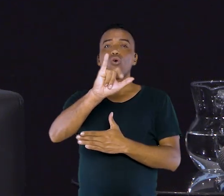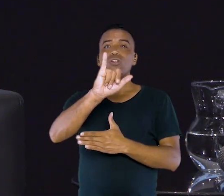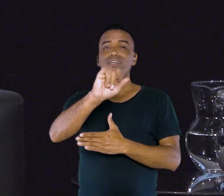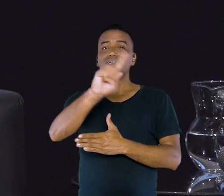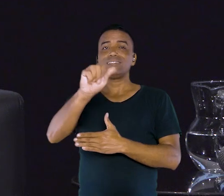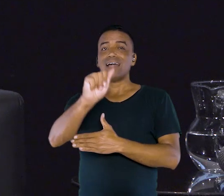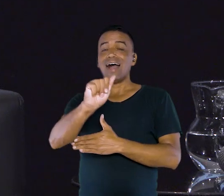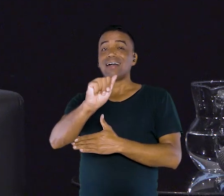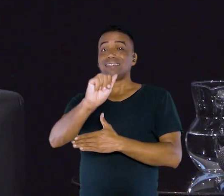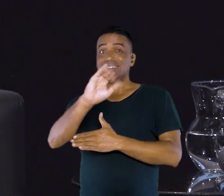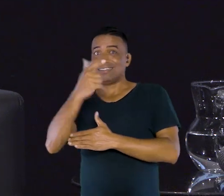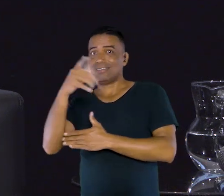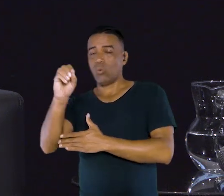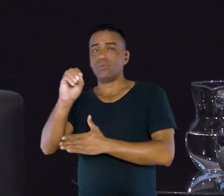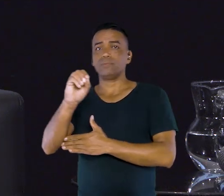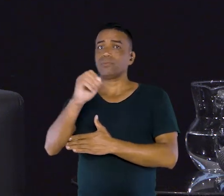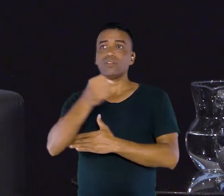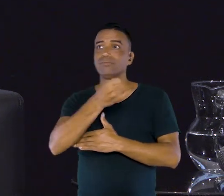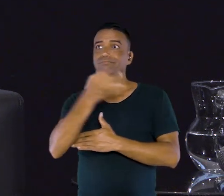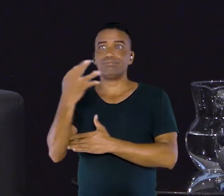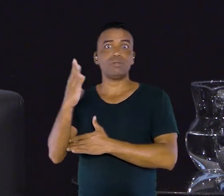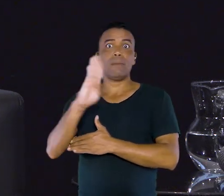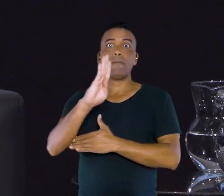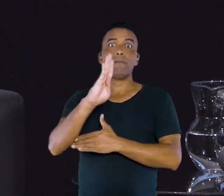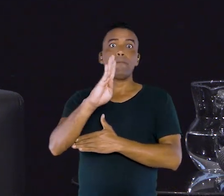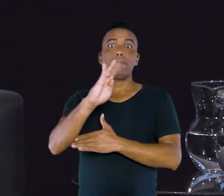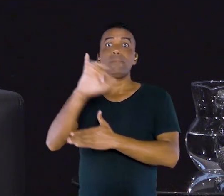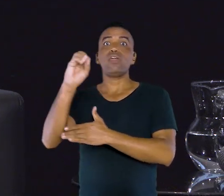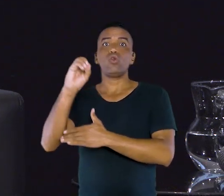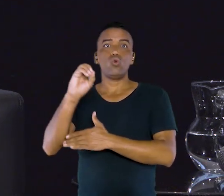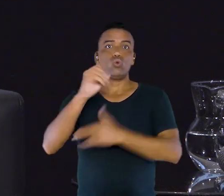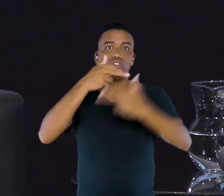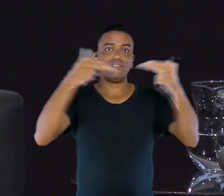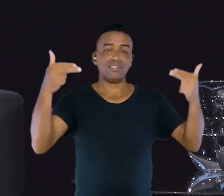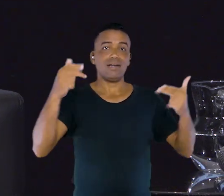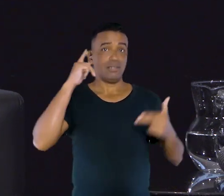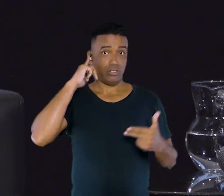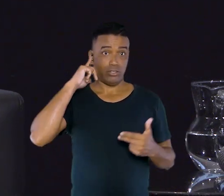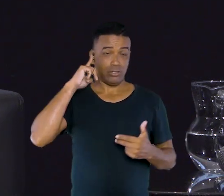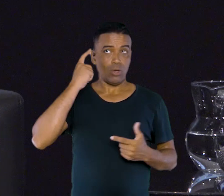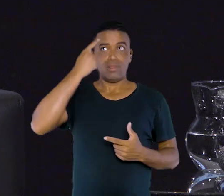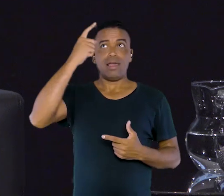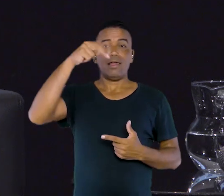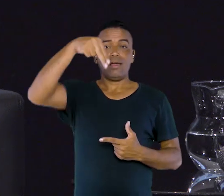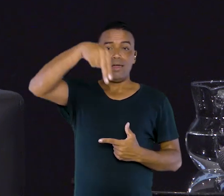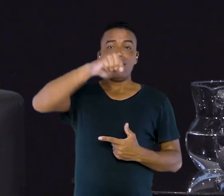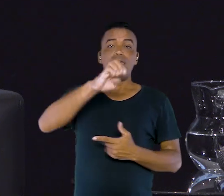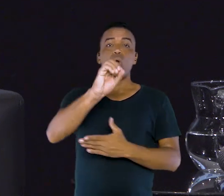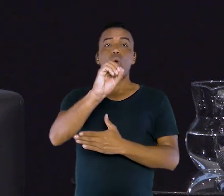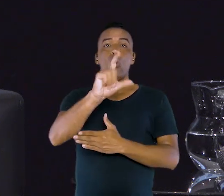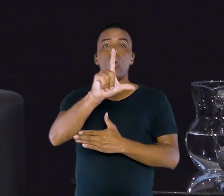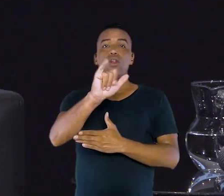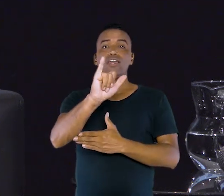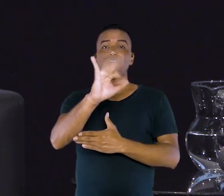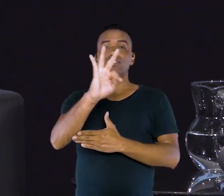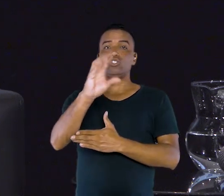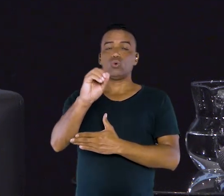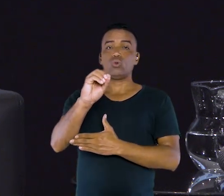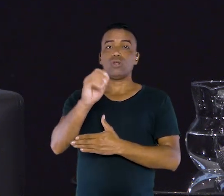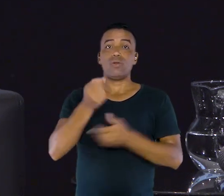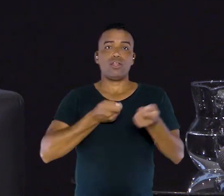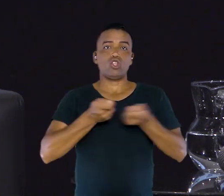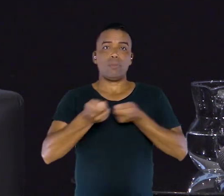de agrobiodiversidade. Mas o que é interessante? Tem um conceito-chave para essa ideia de neolítico, que é a ideia de domesticação. E o